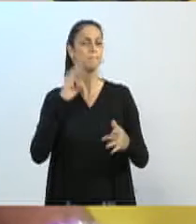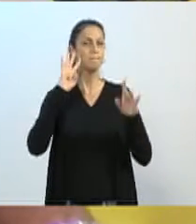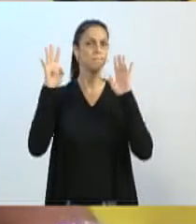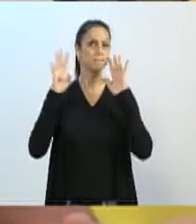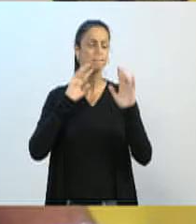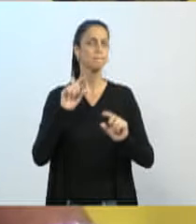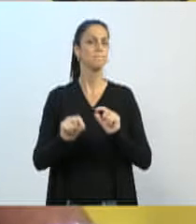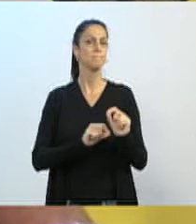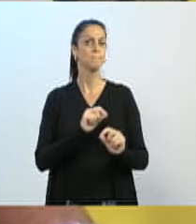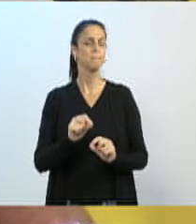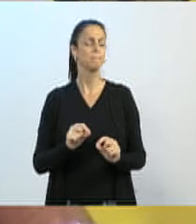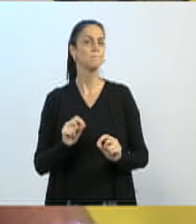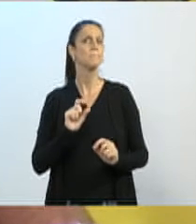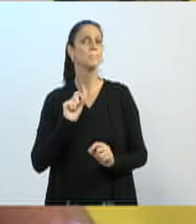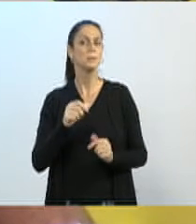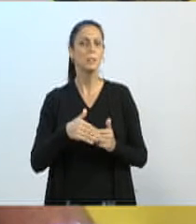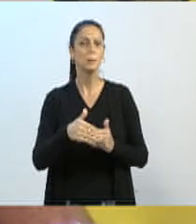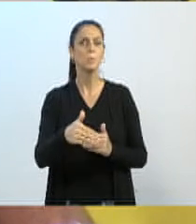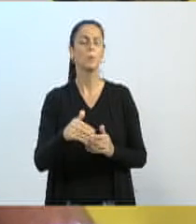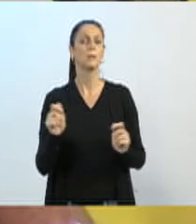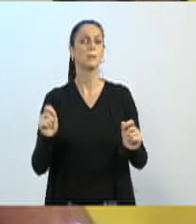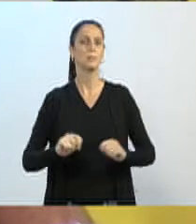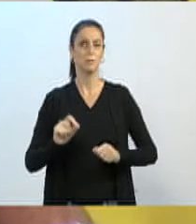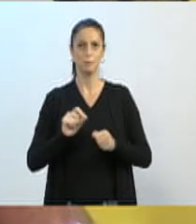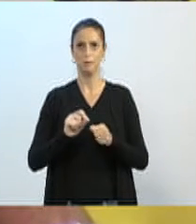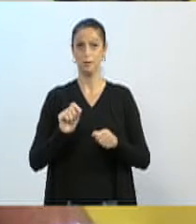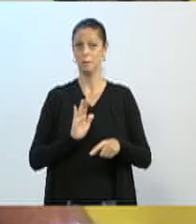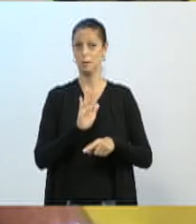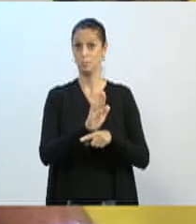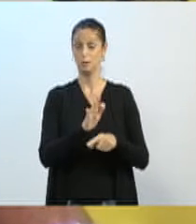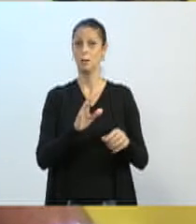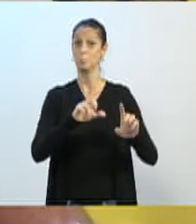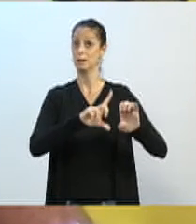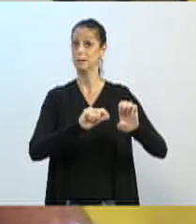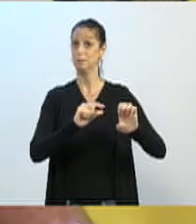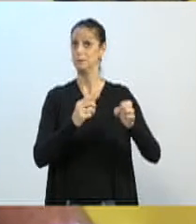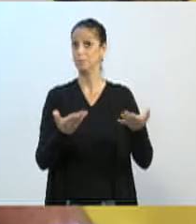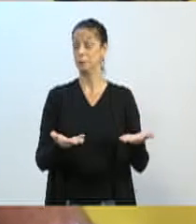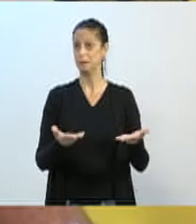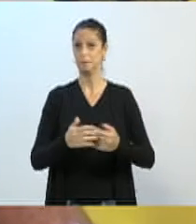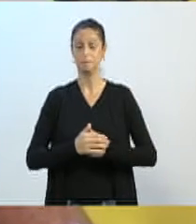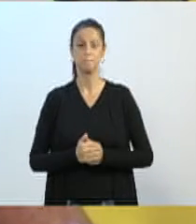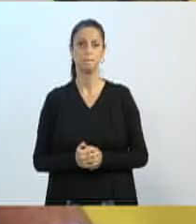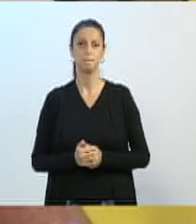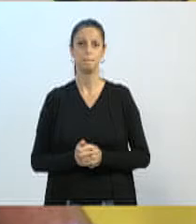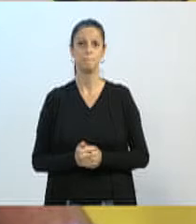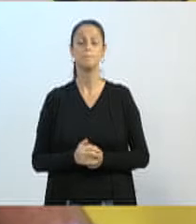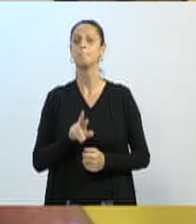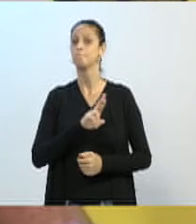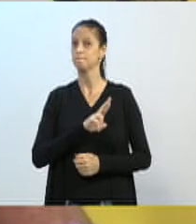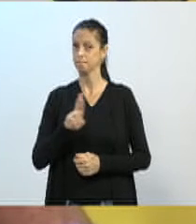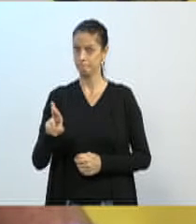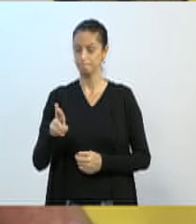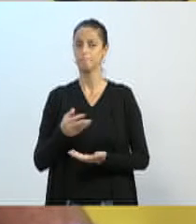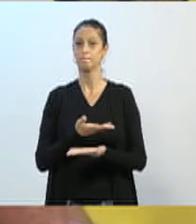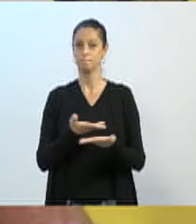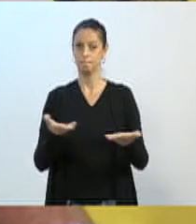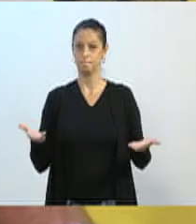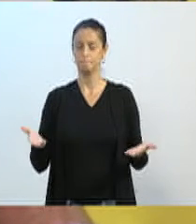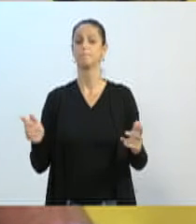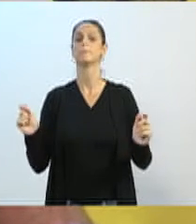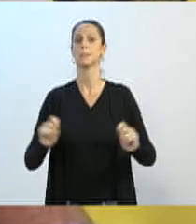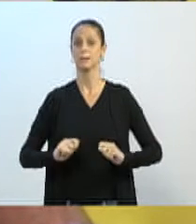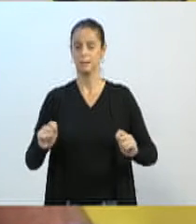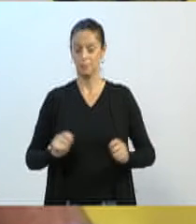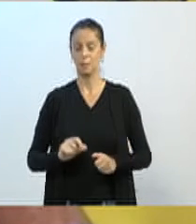o que podemos fazer aqui na nossa cidade em relação a isso? Respondo de maneira simples: podemos fazer